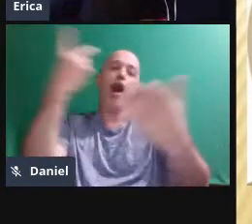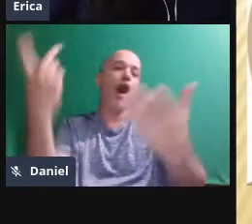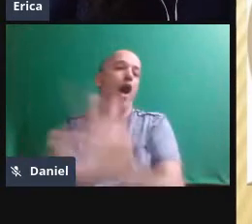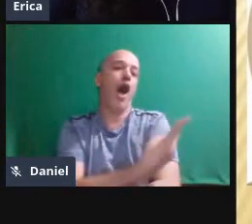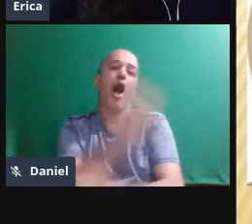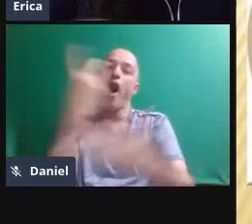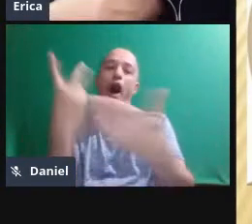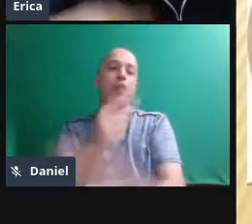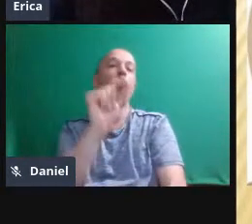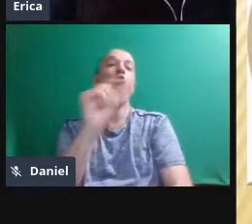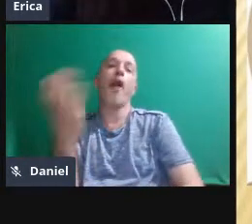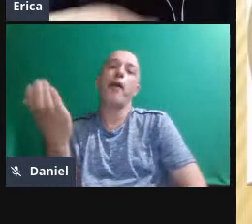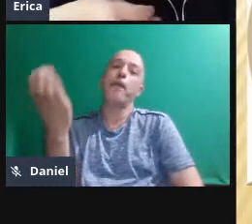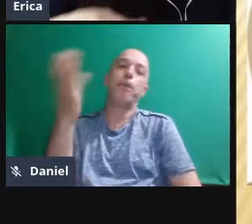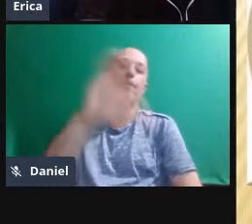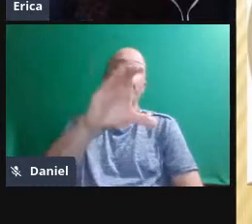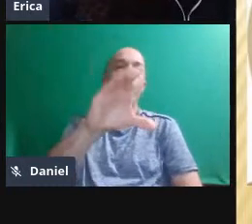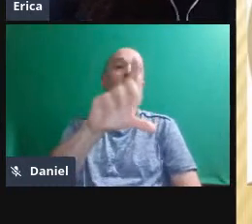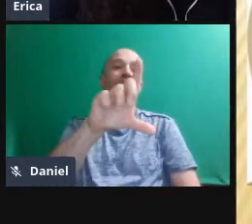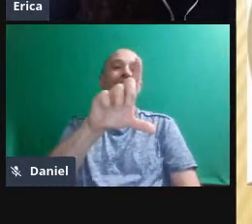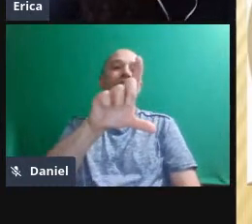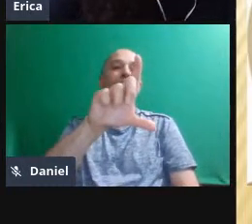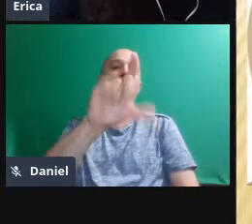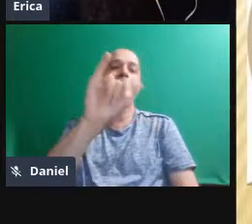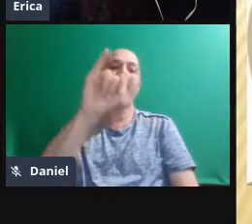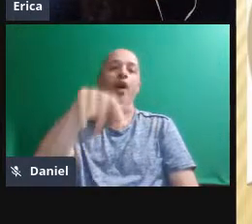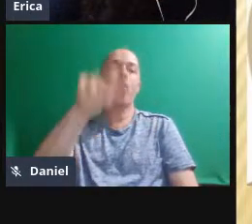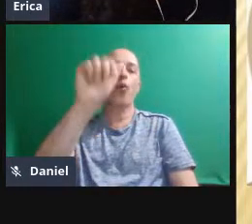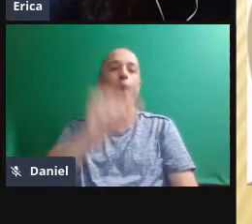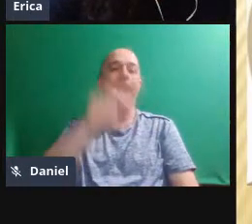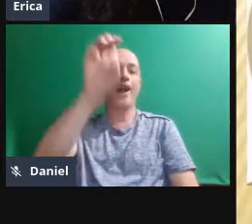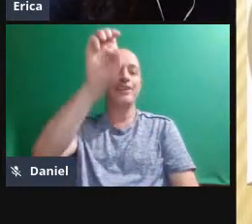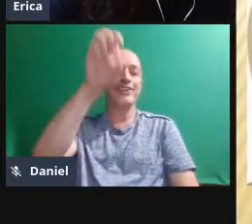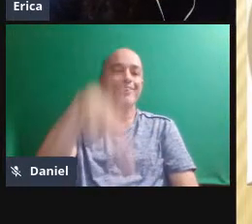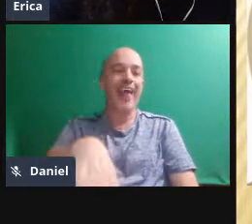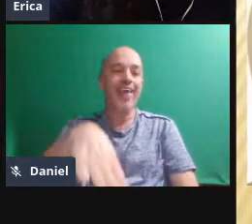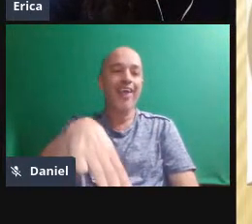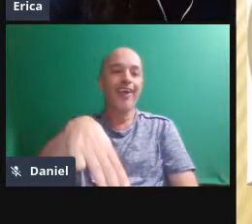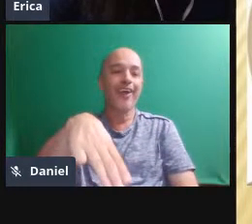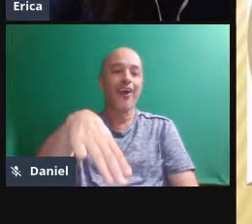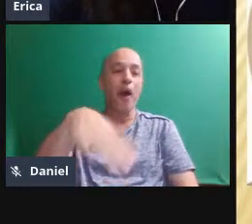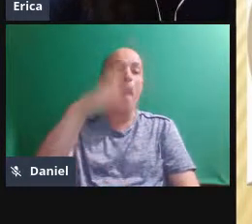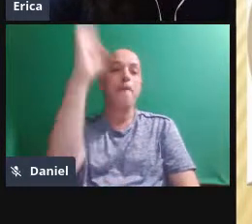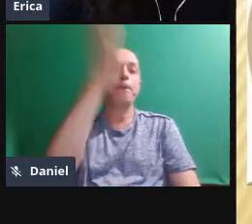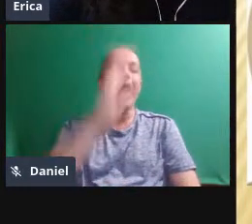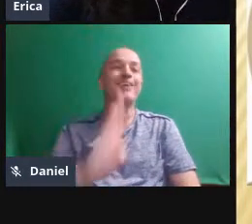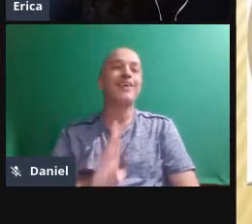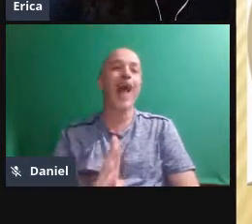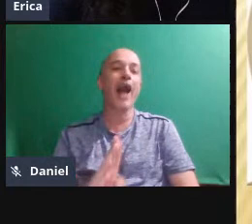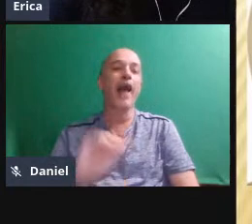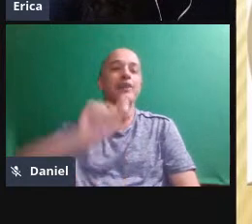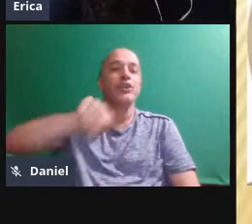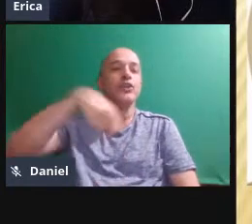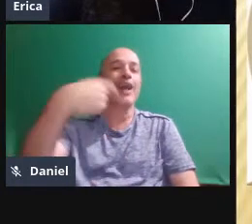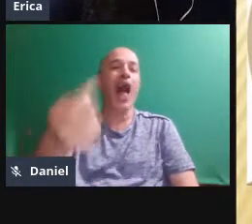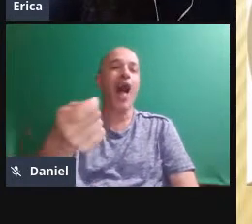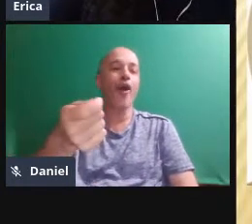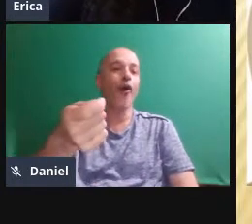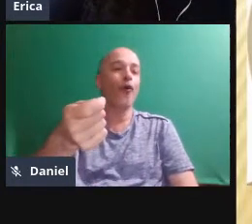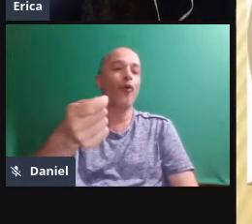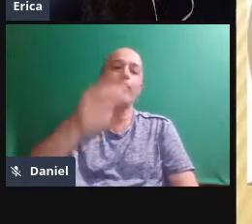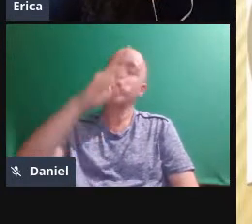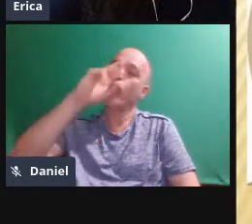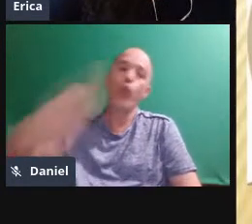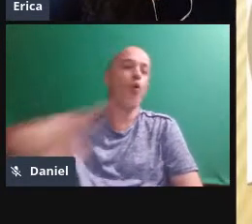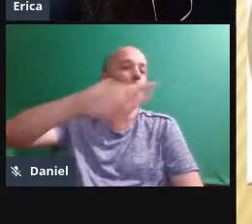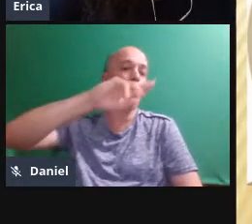TCCs, usam essa terminologia de uma forma errada. Colocam linguagem